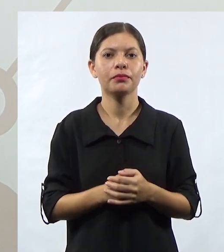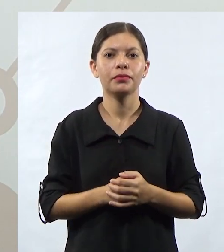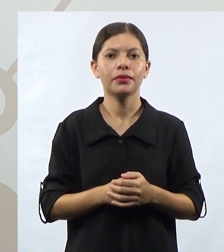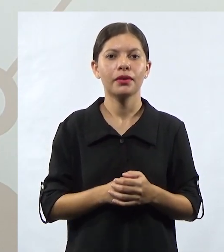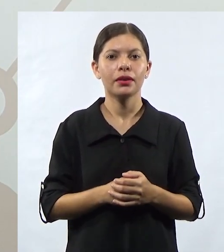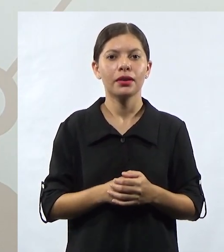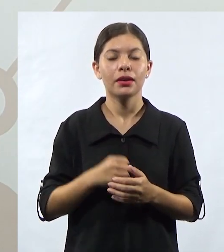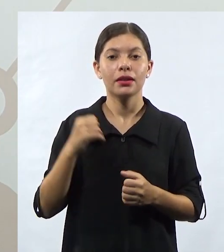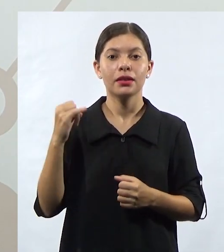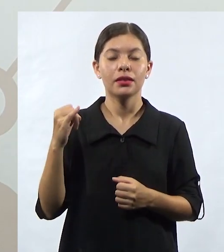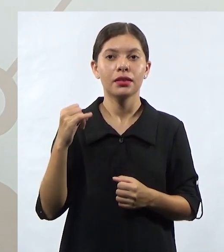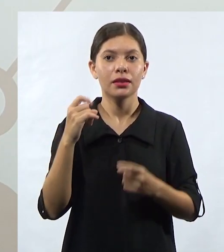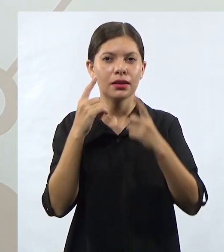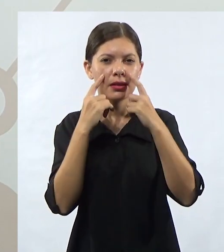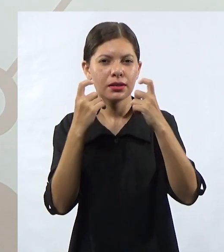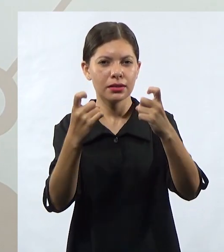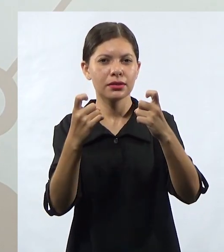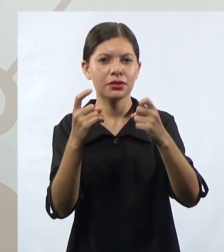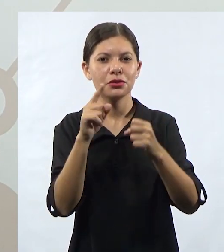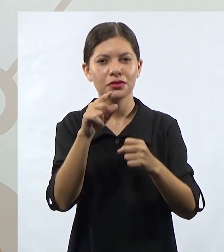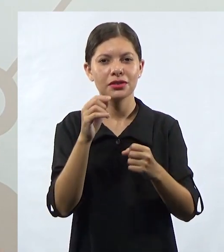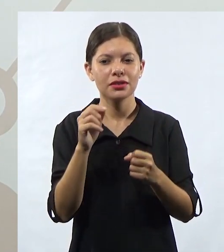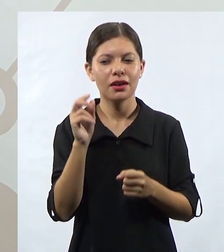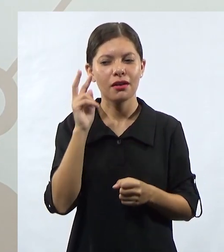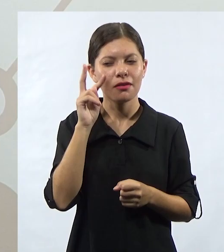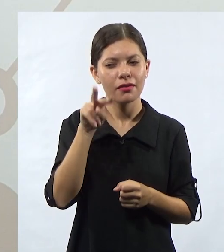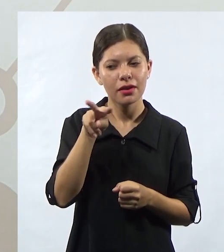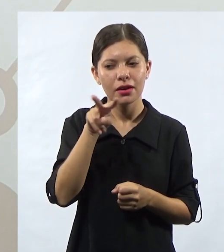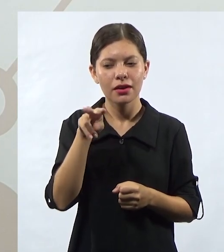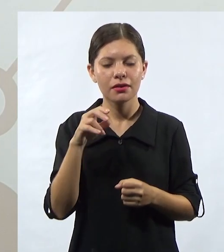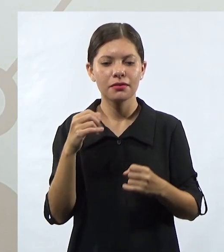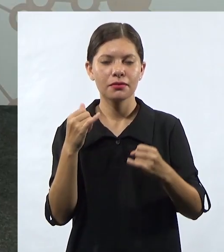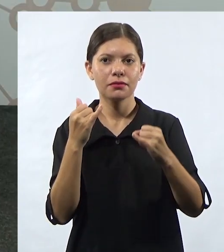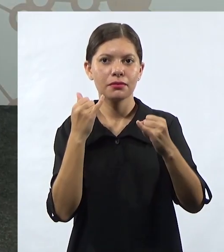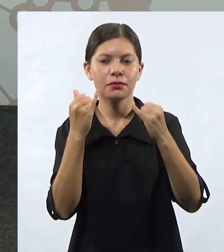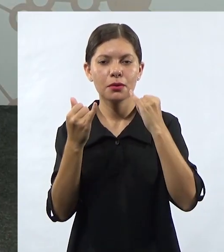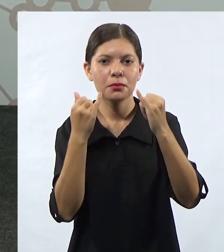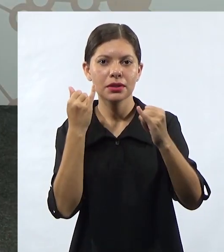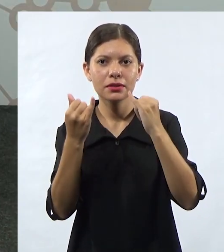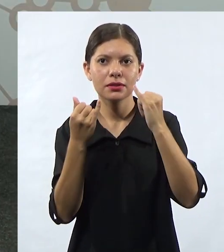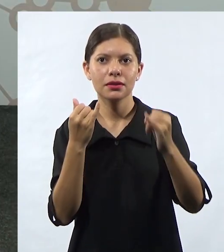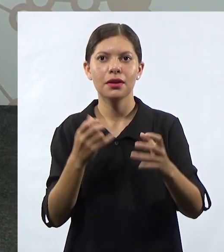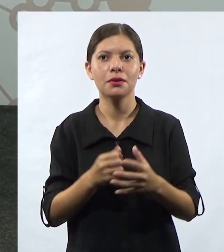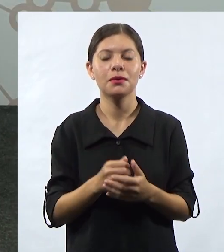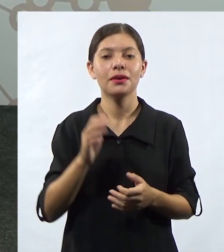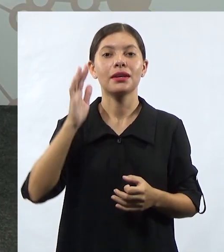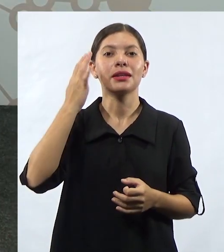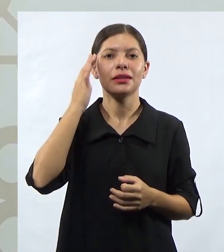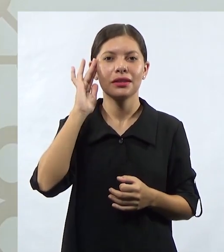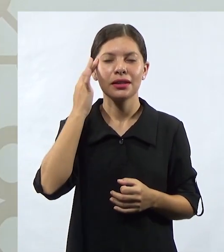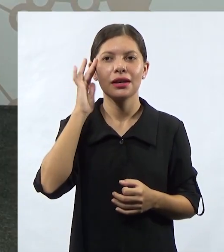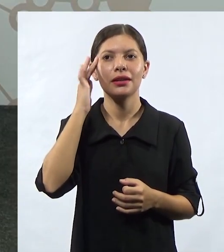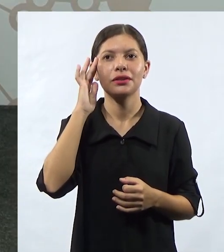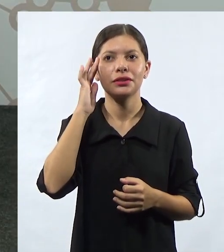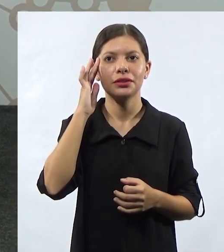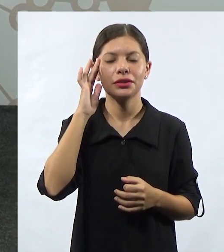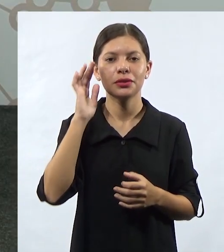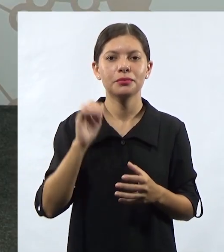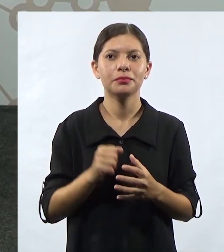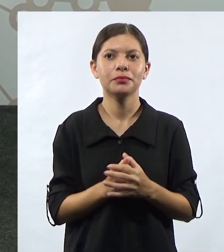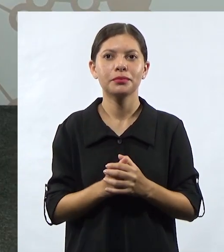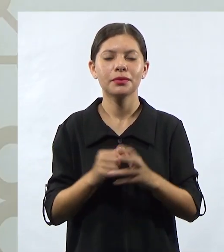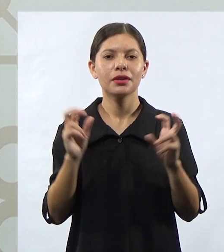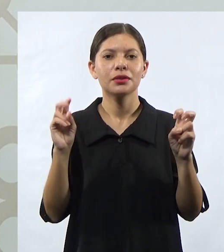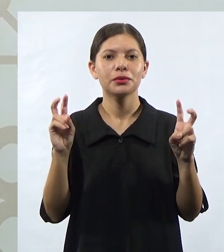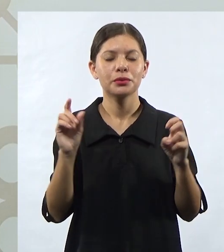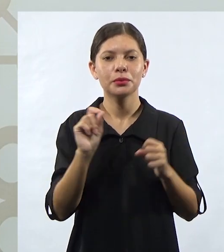aquela informação, você já tem uma noção, né, do que se trata. Acredito que seja nesse sentido, né, professor? Perfeito. Você